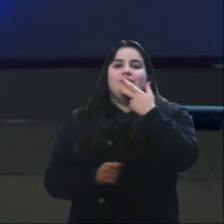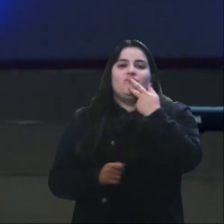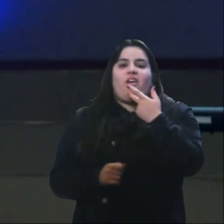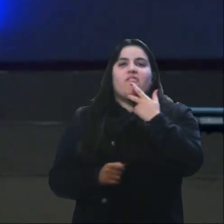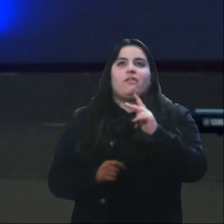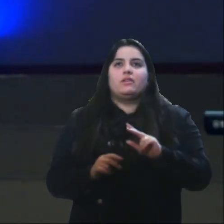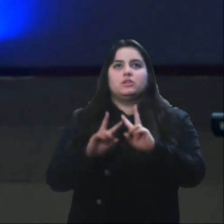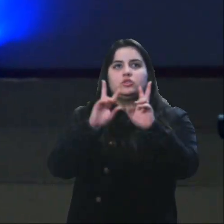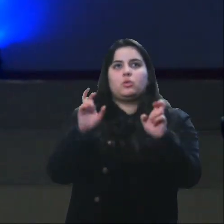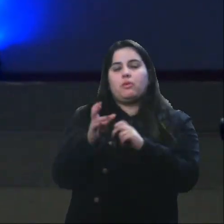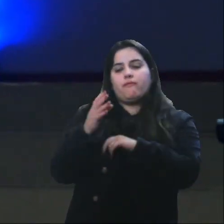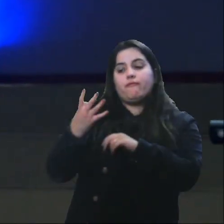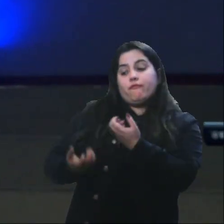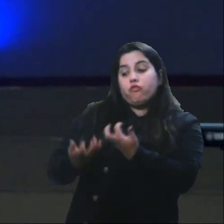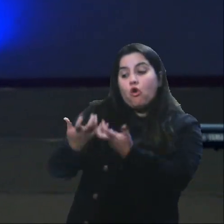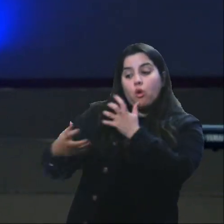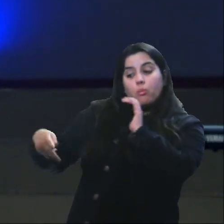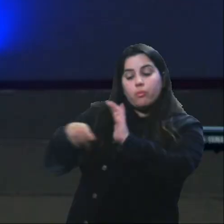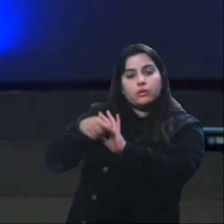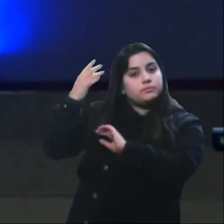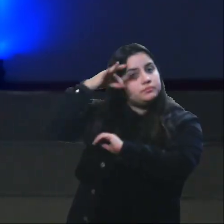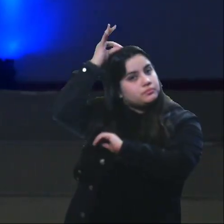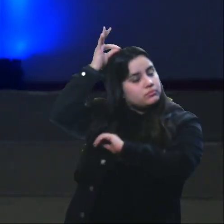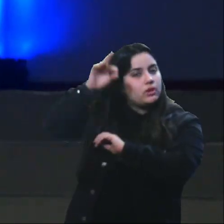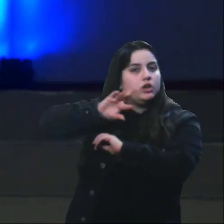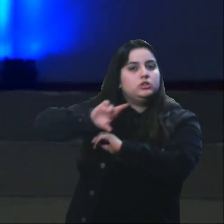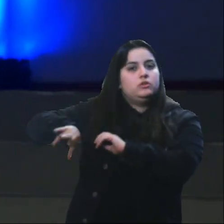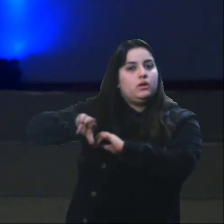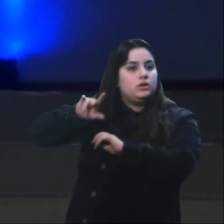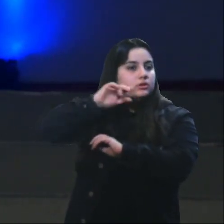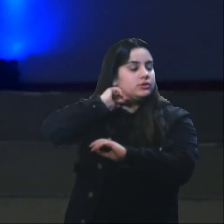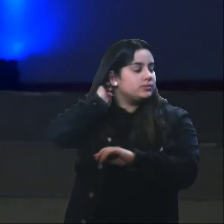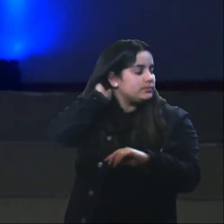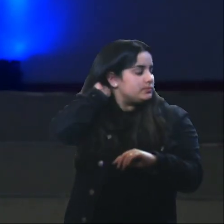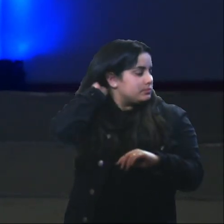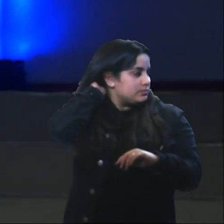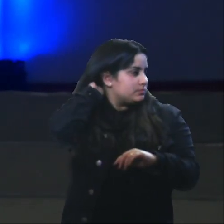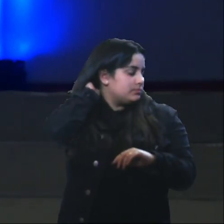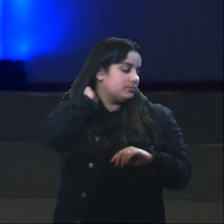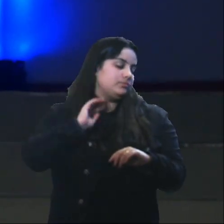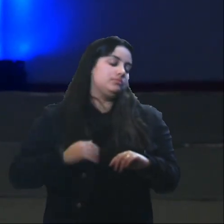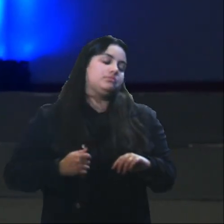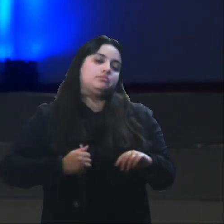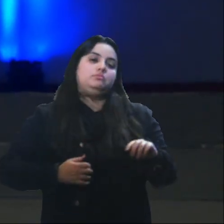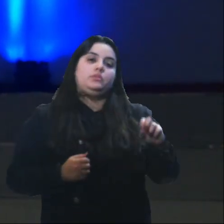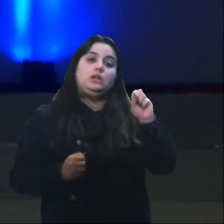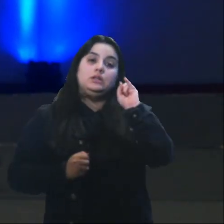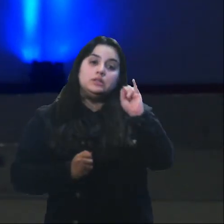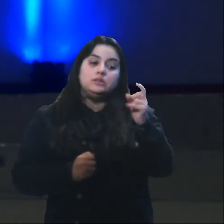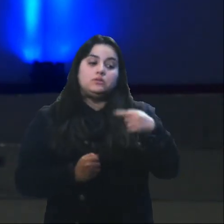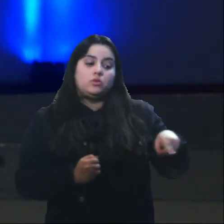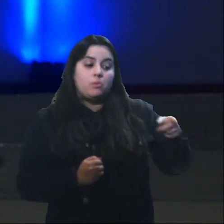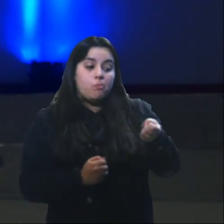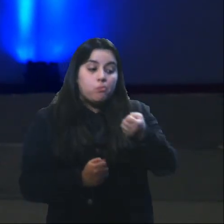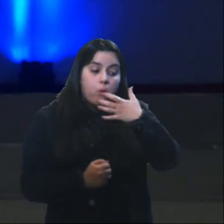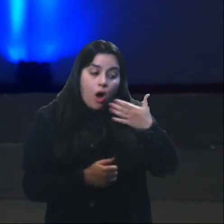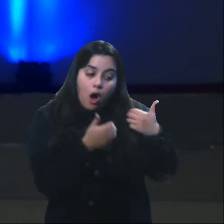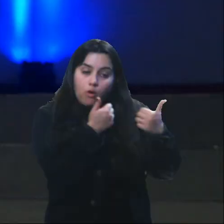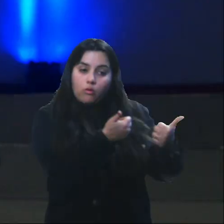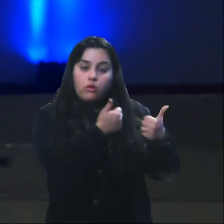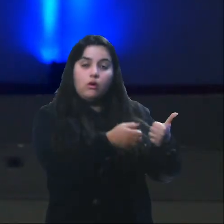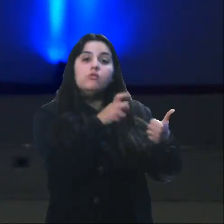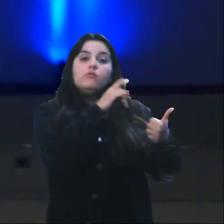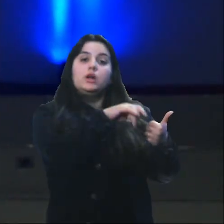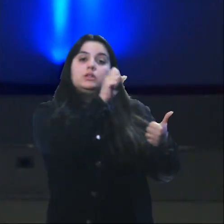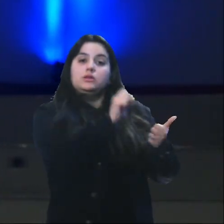do Espírito Santo. Ele estava falando primeiro, aqueles que derem frutos, aqueles que forem o trigo bom, vão ser batizados